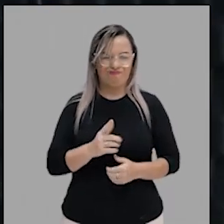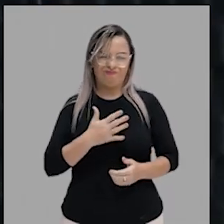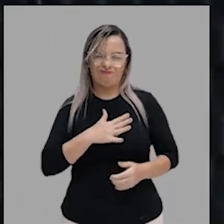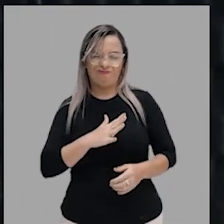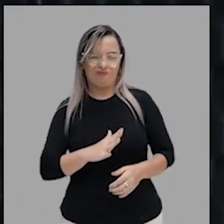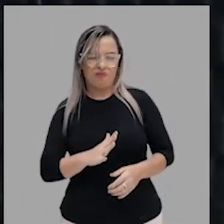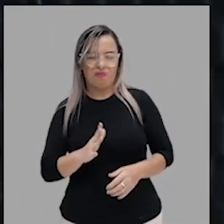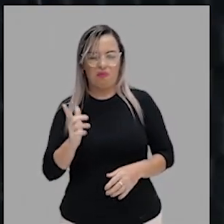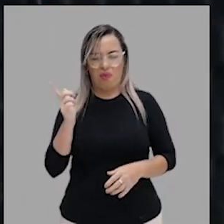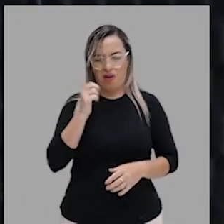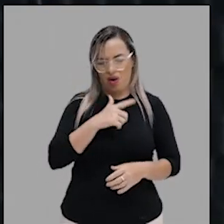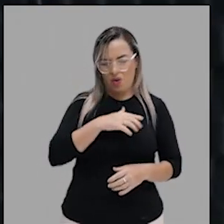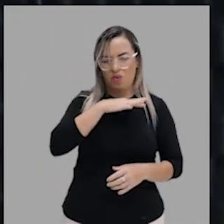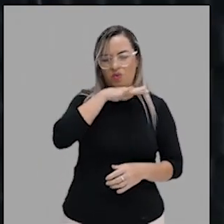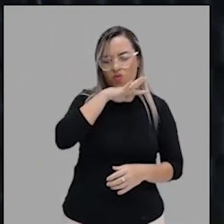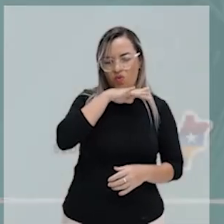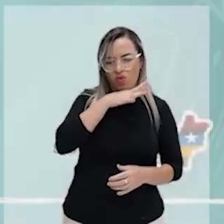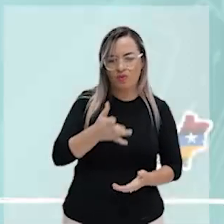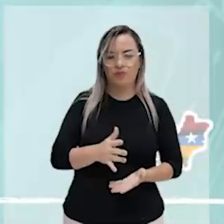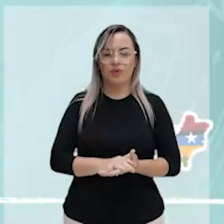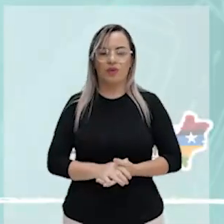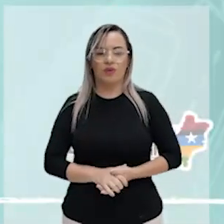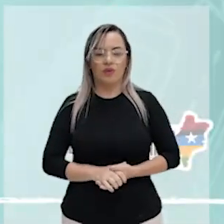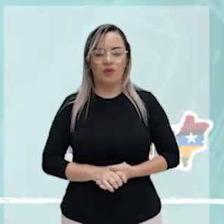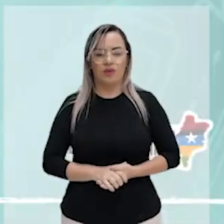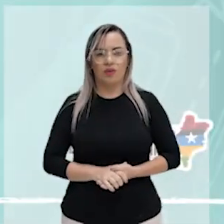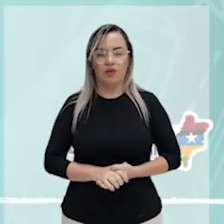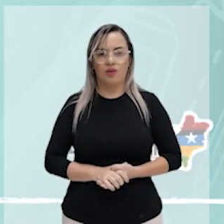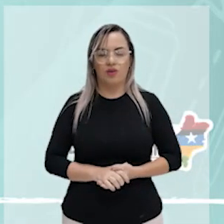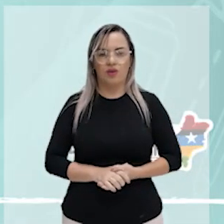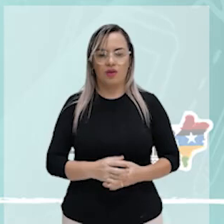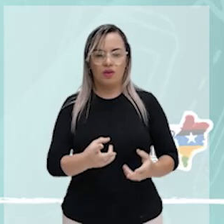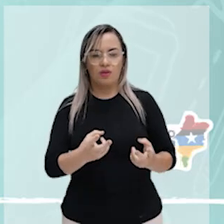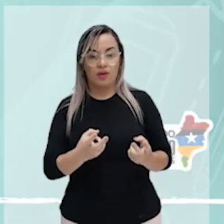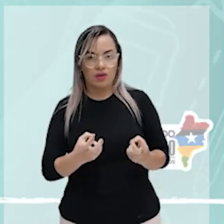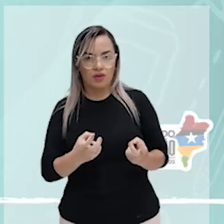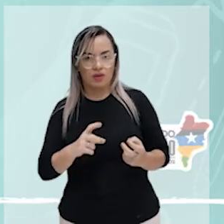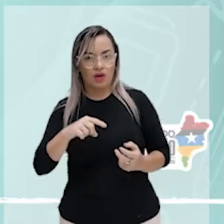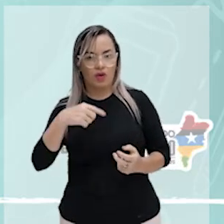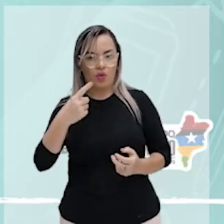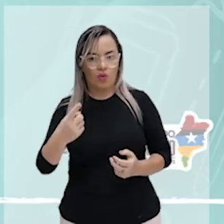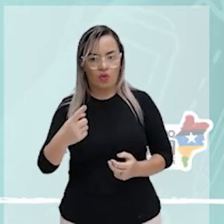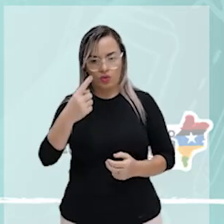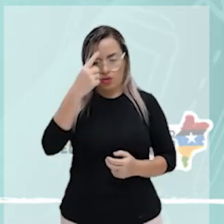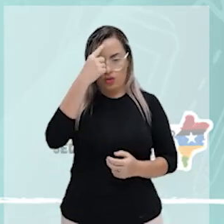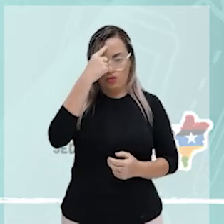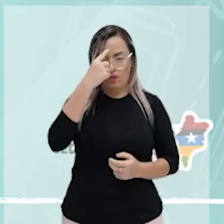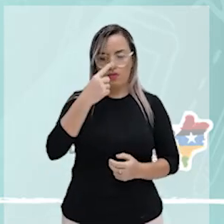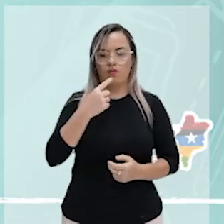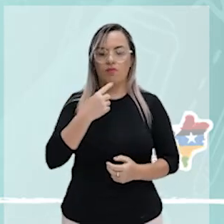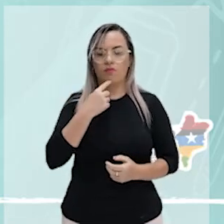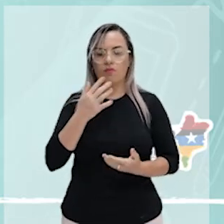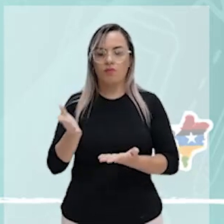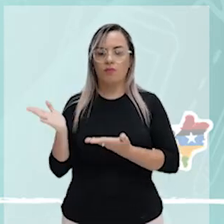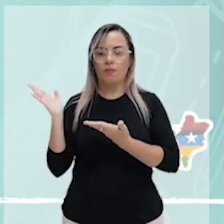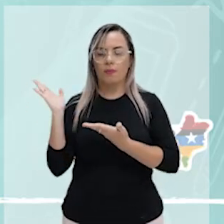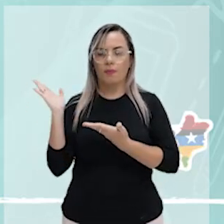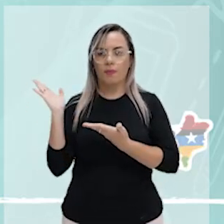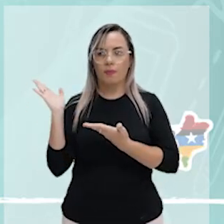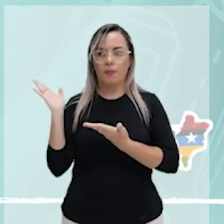assim? Então, aqui a gente tem um exemplo. Agora, observem essa outra imagem. As pessoas estão